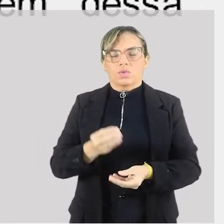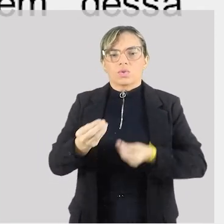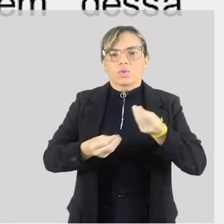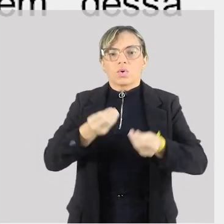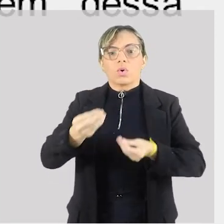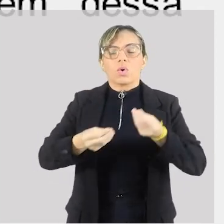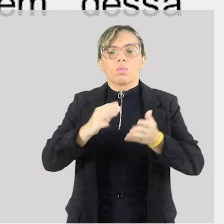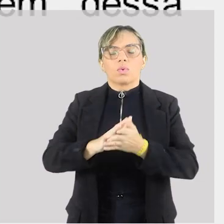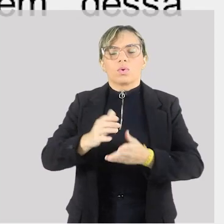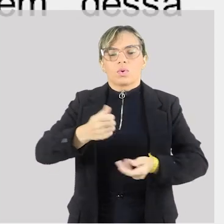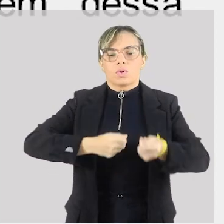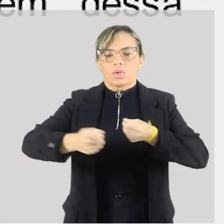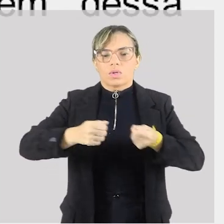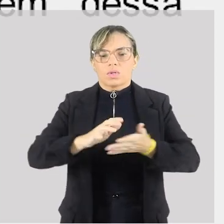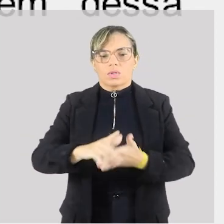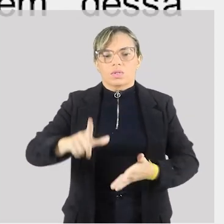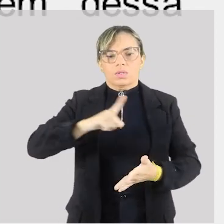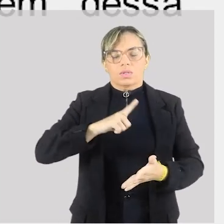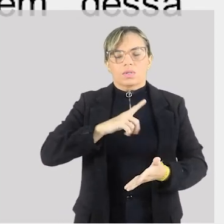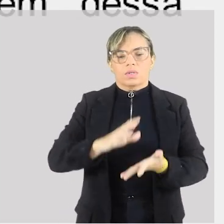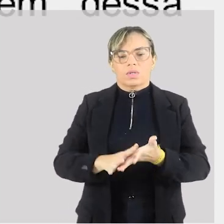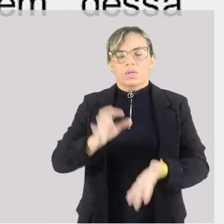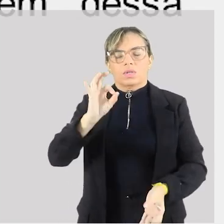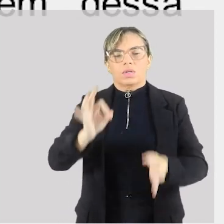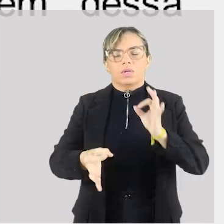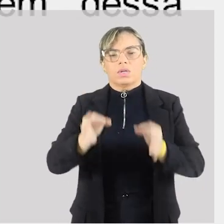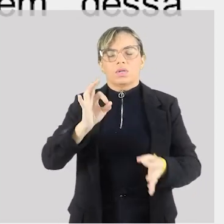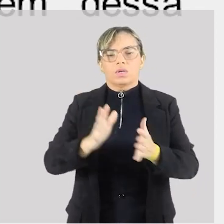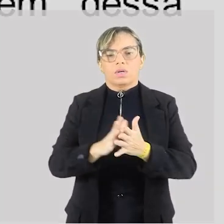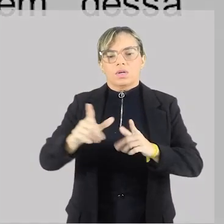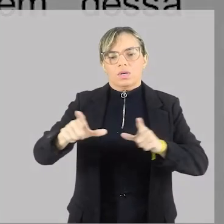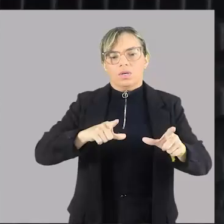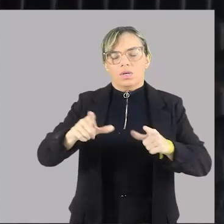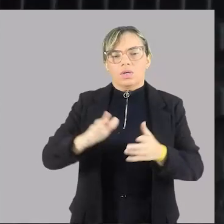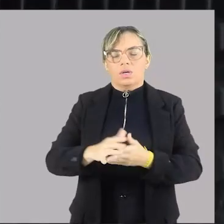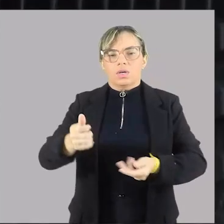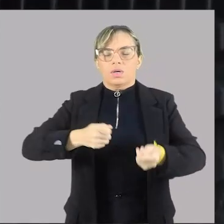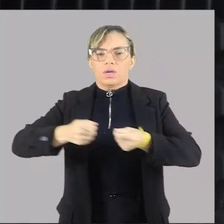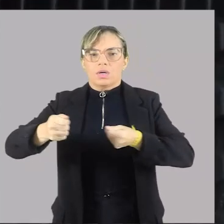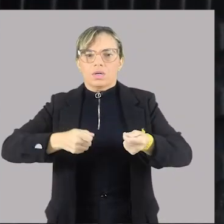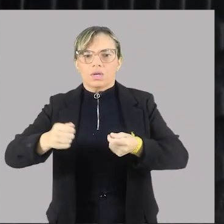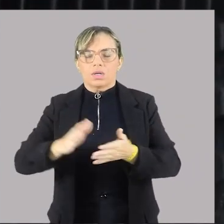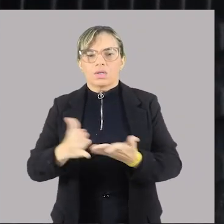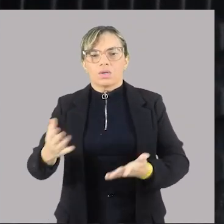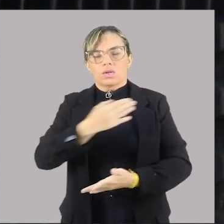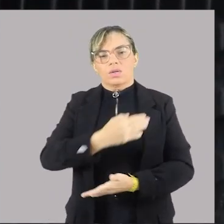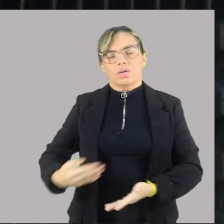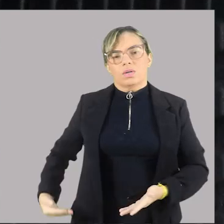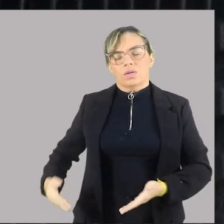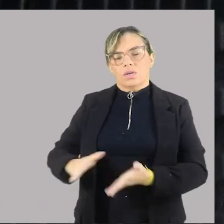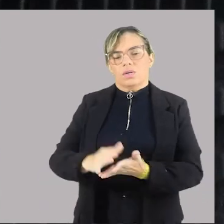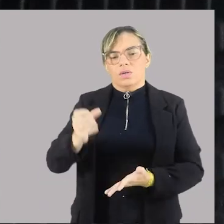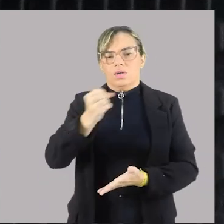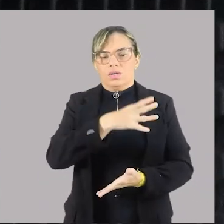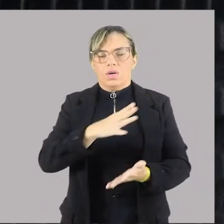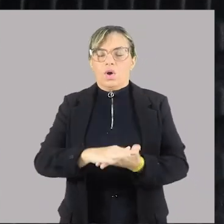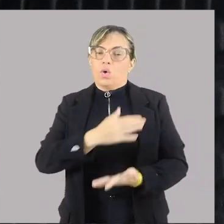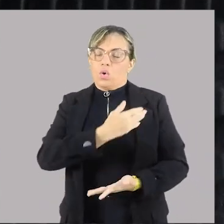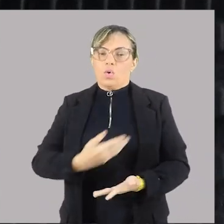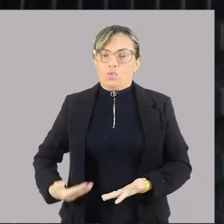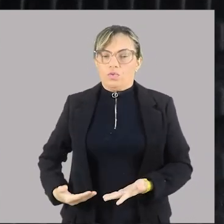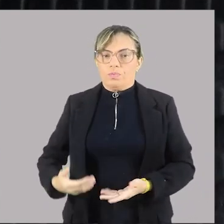tem a justiça do trabalho. Só que quem controla no Estado Novo a justiça do trabalho é o